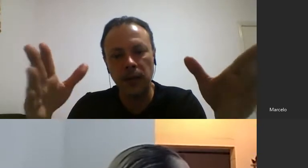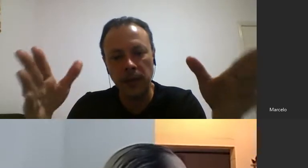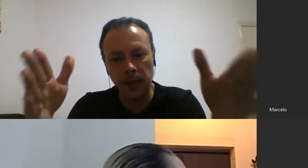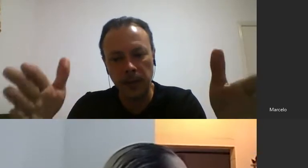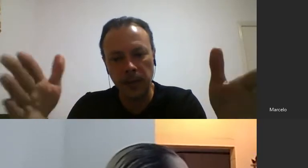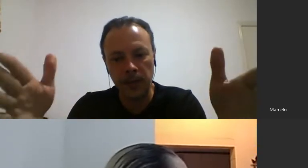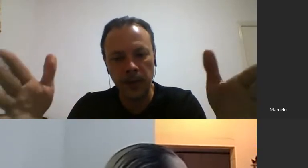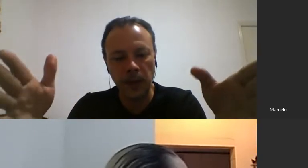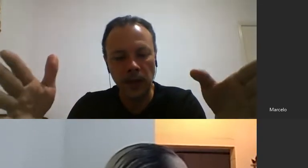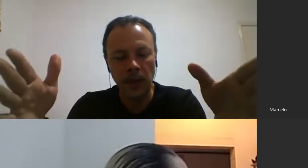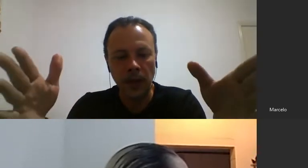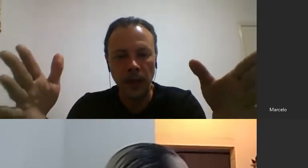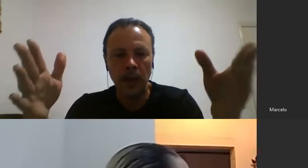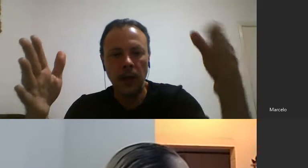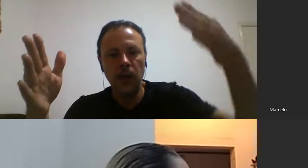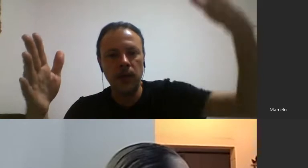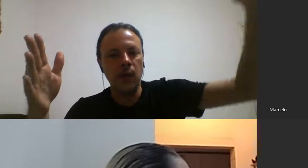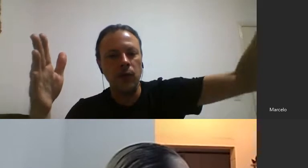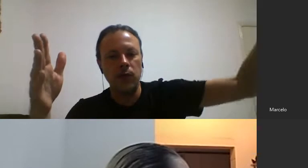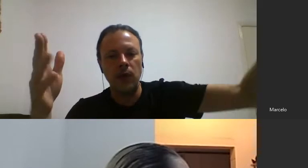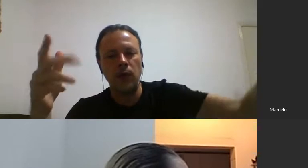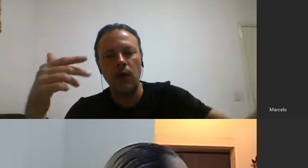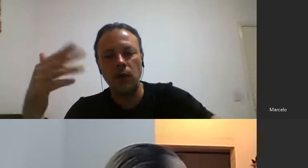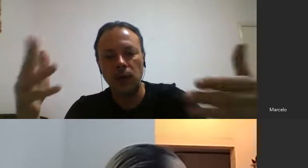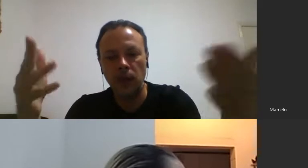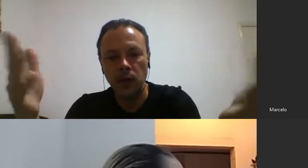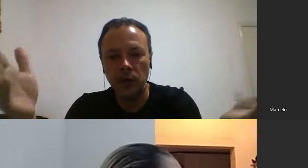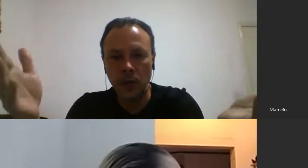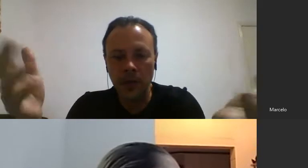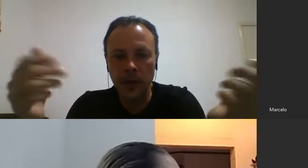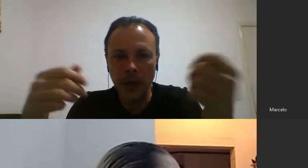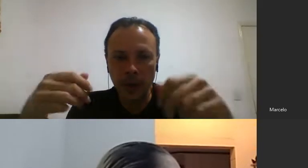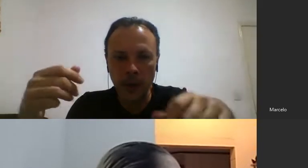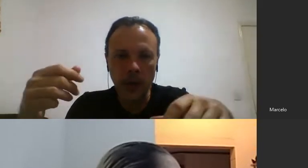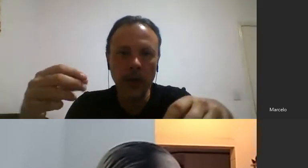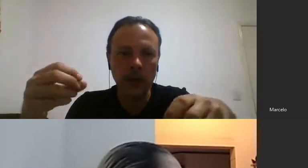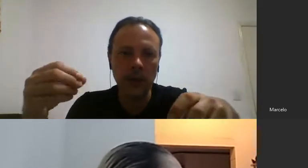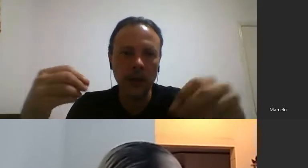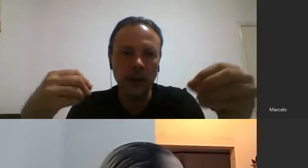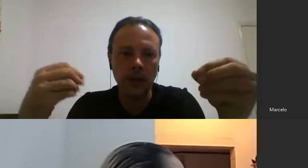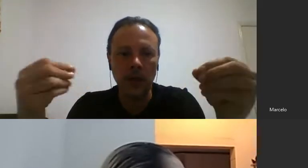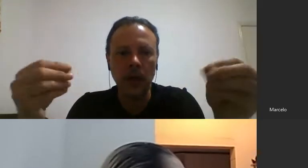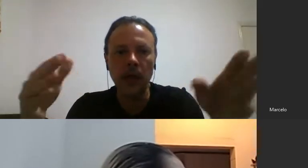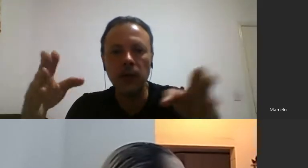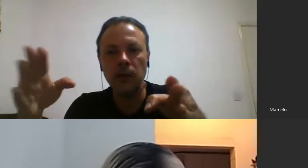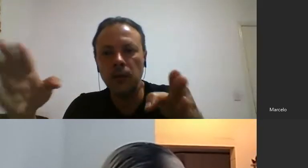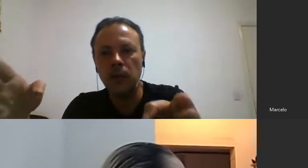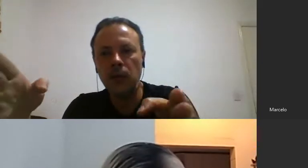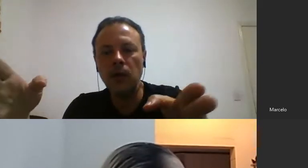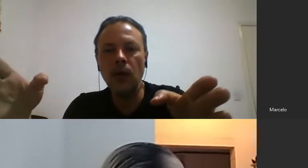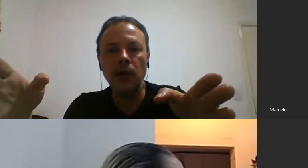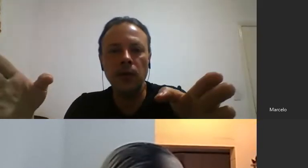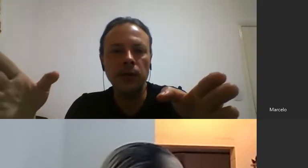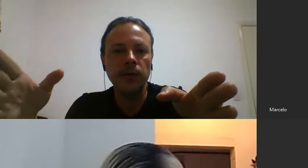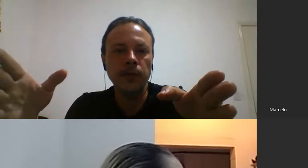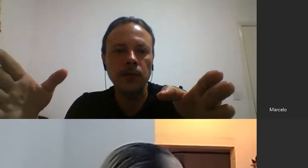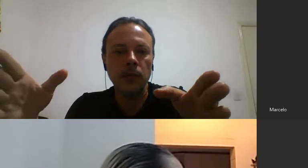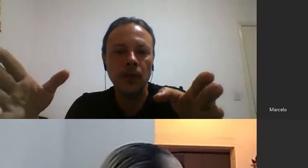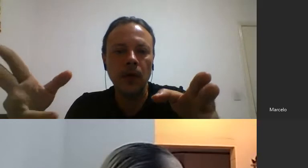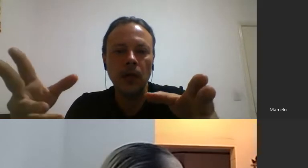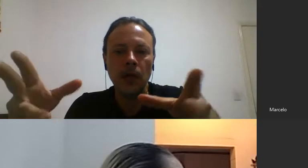uma prática daqui para frente, esse conceito da unidade 1 e 2, ela é importante para a gente chegar no modelo